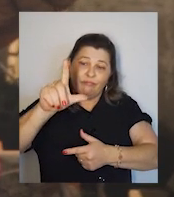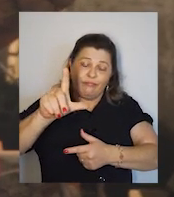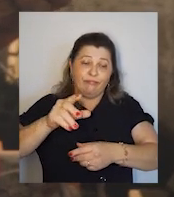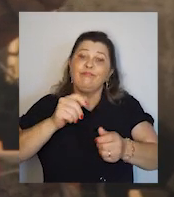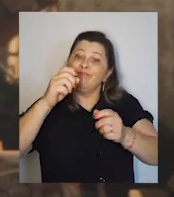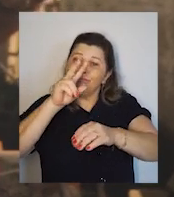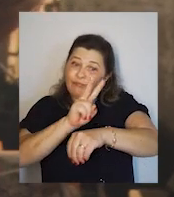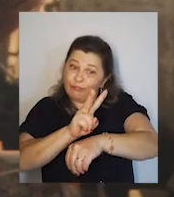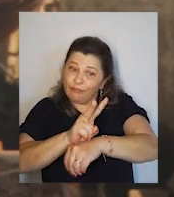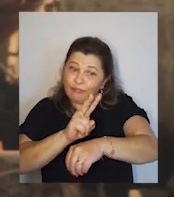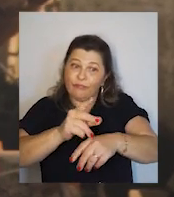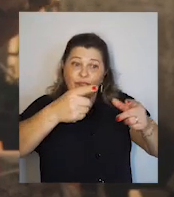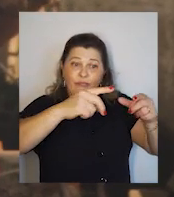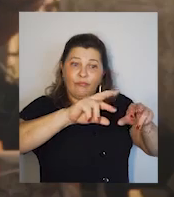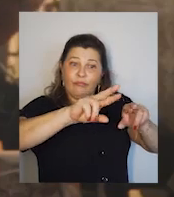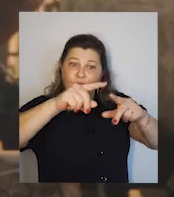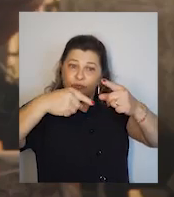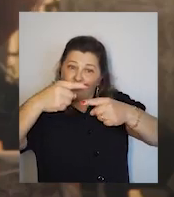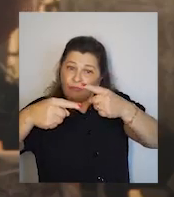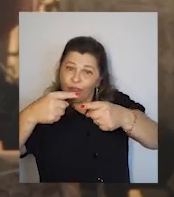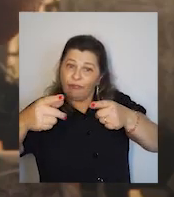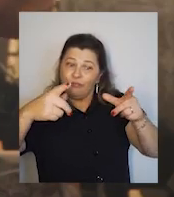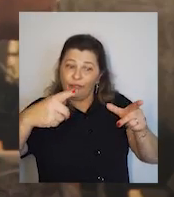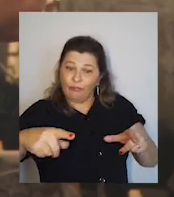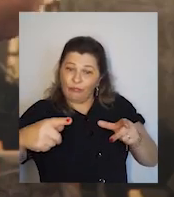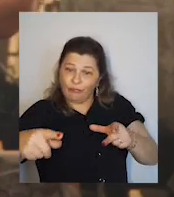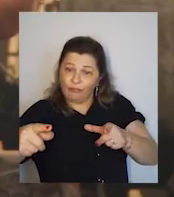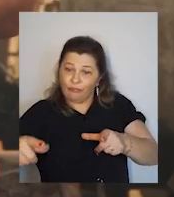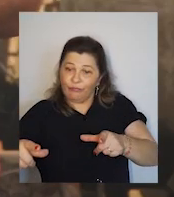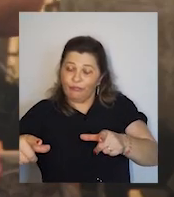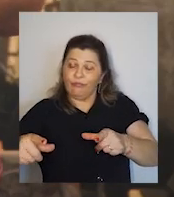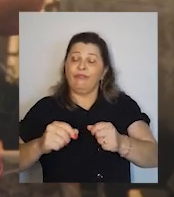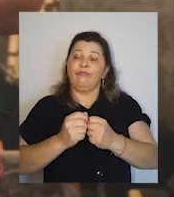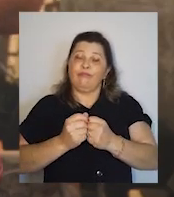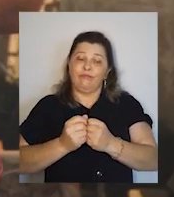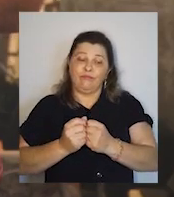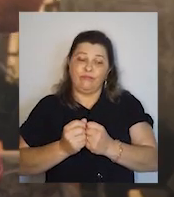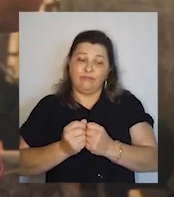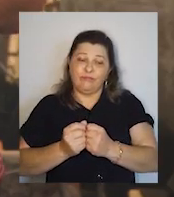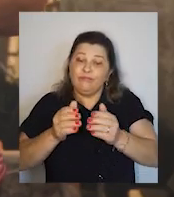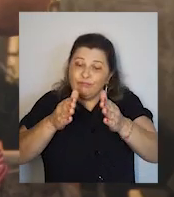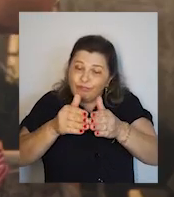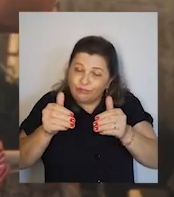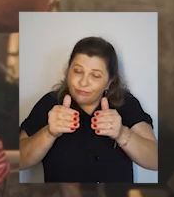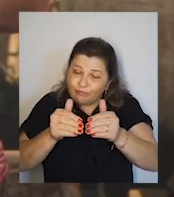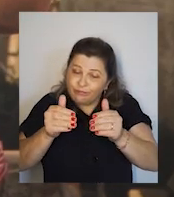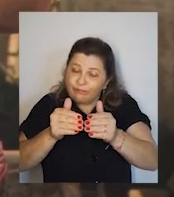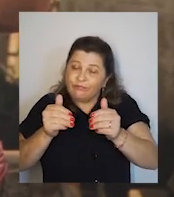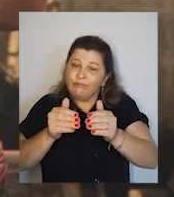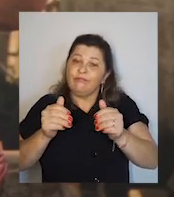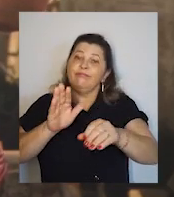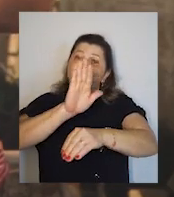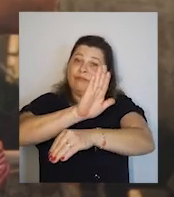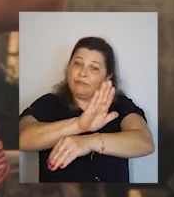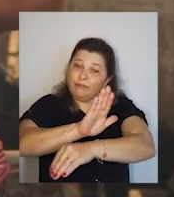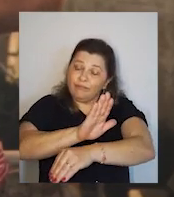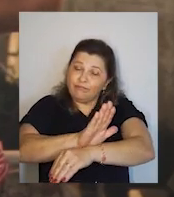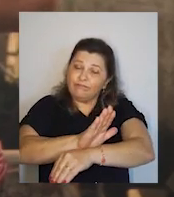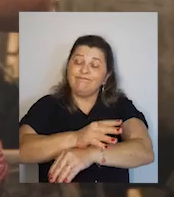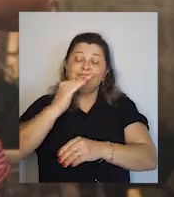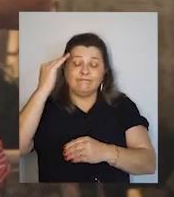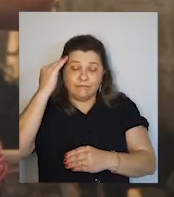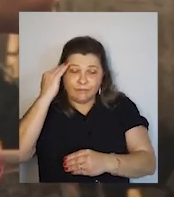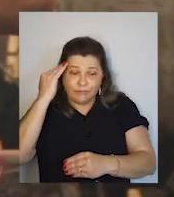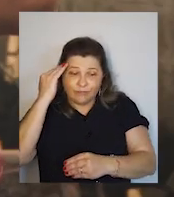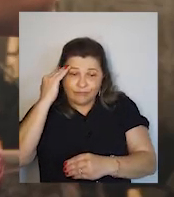dar atenção às outras propriedades que vêm lá no escritório pedir ajuda, mesmo